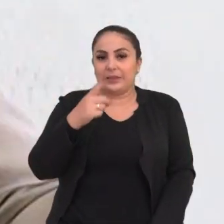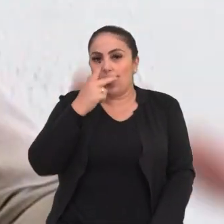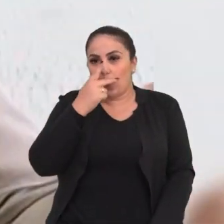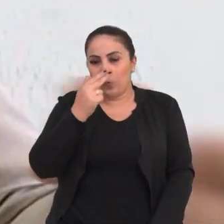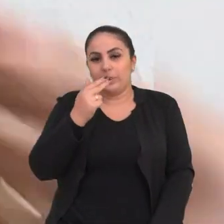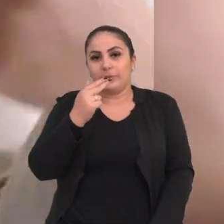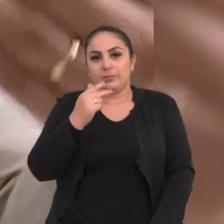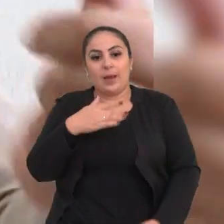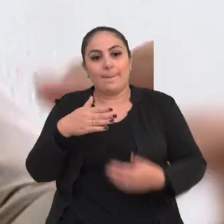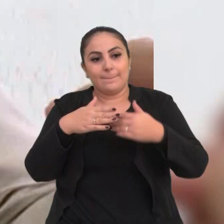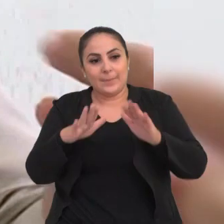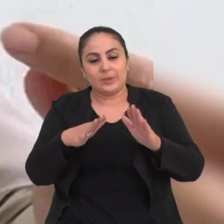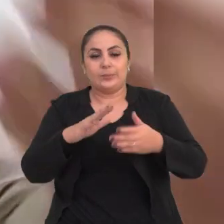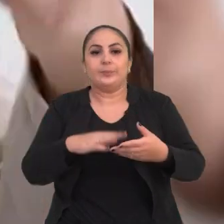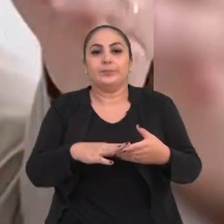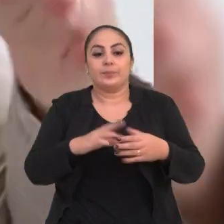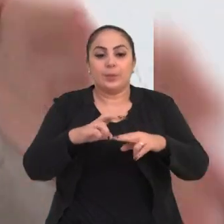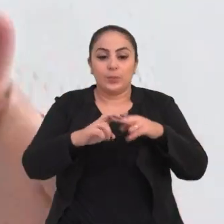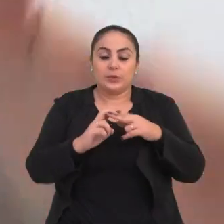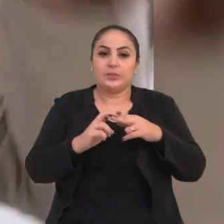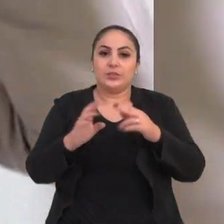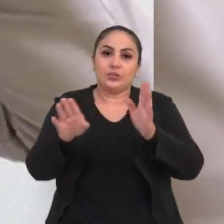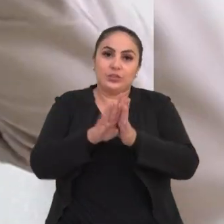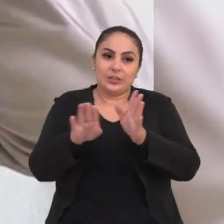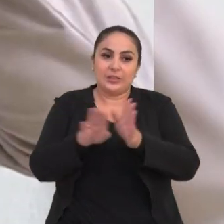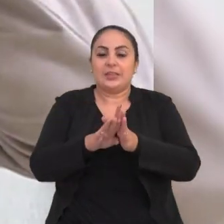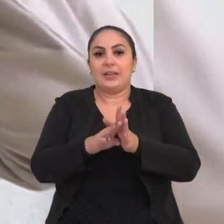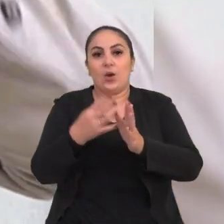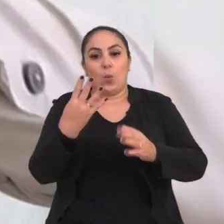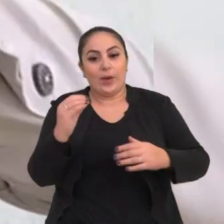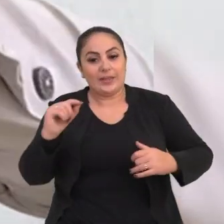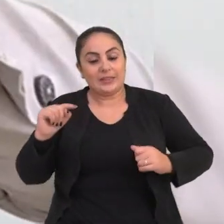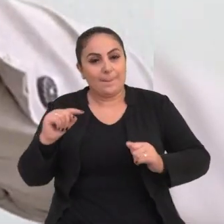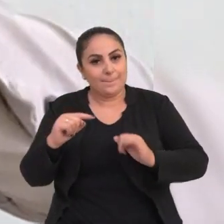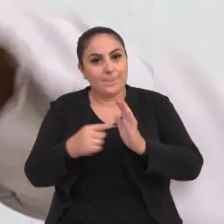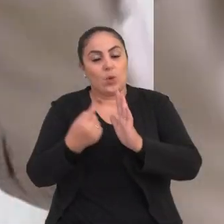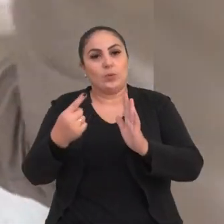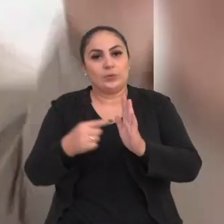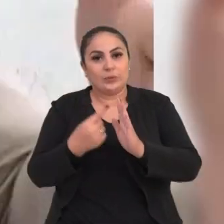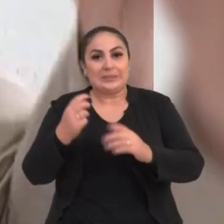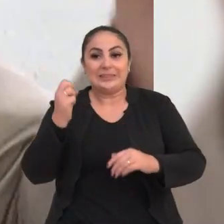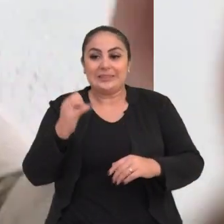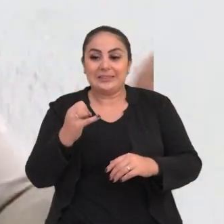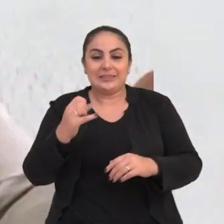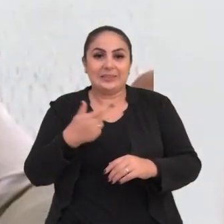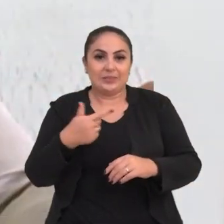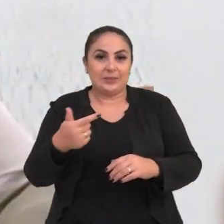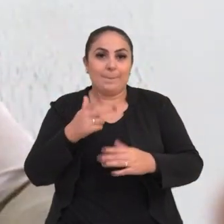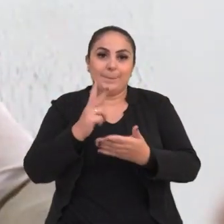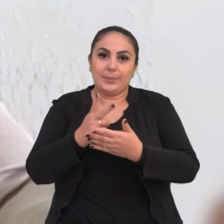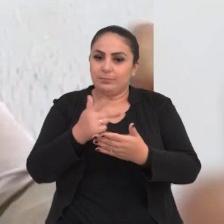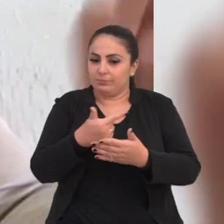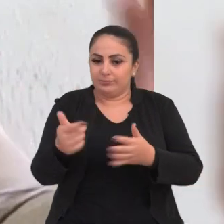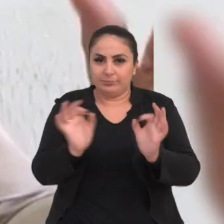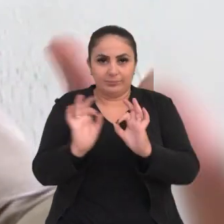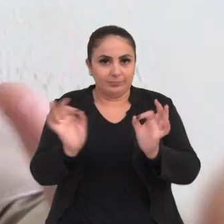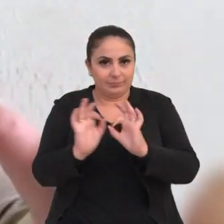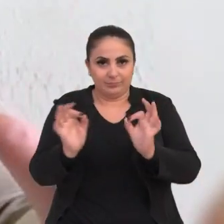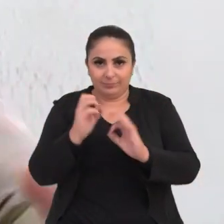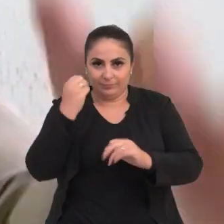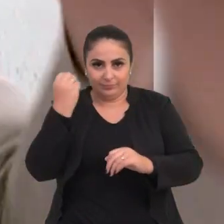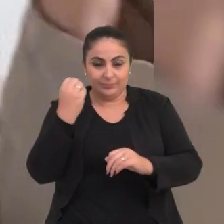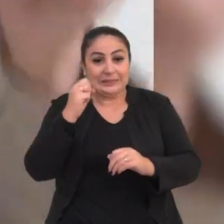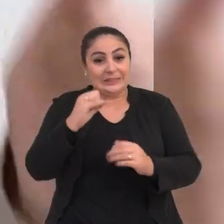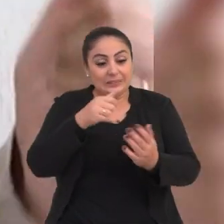ele vai ser aberto o processo. Então, quando o condutor atingir a contagem de 40 pontos, caso o condutor não tenha cometido nenhuma